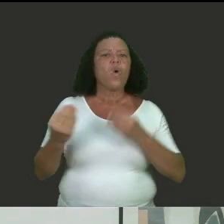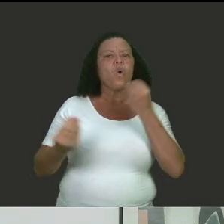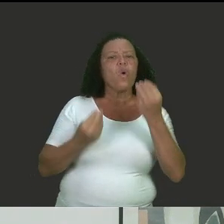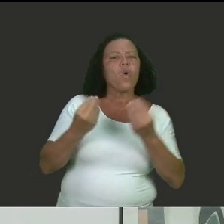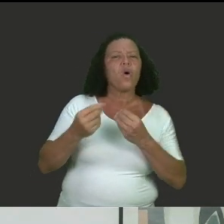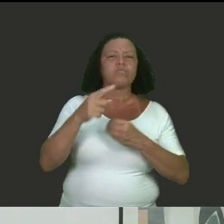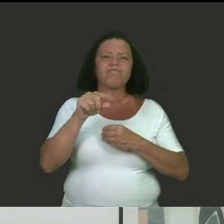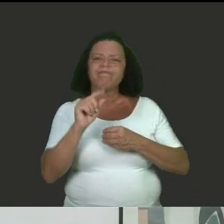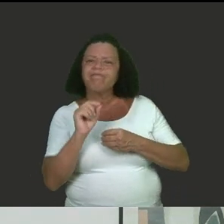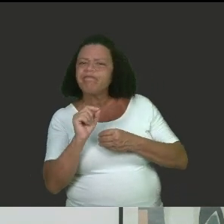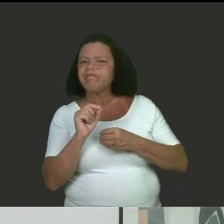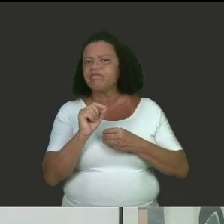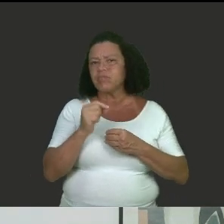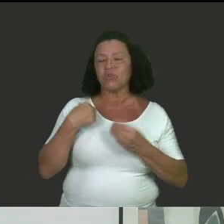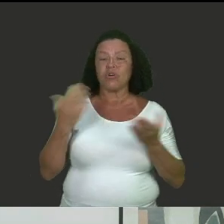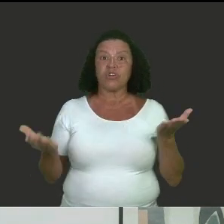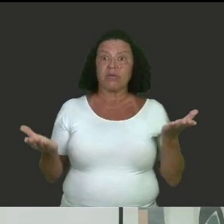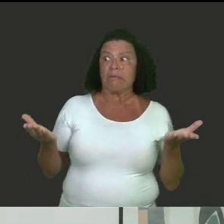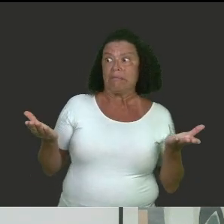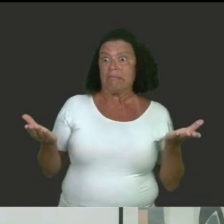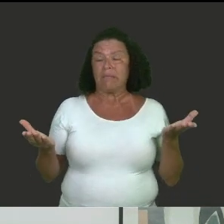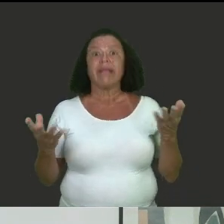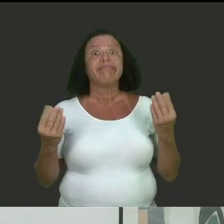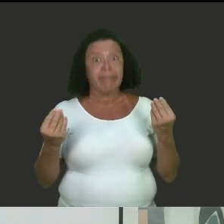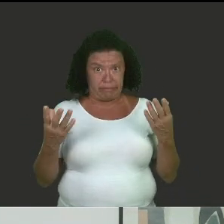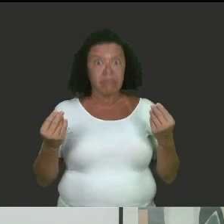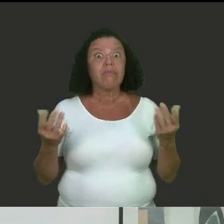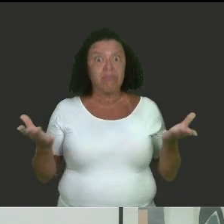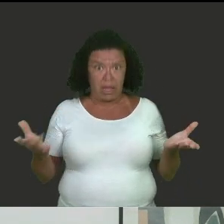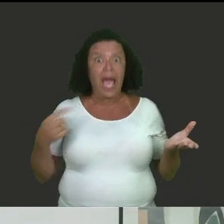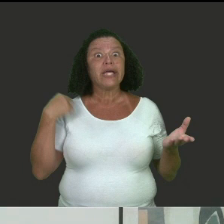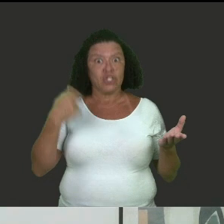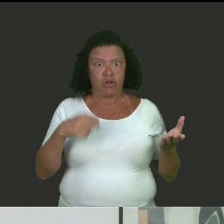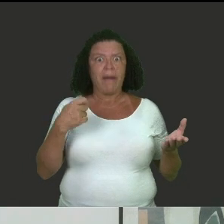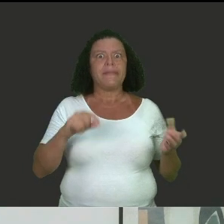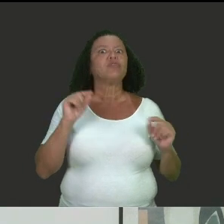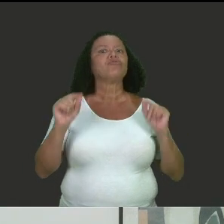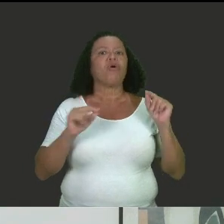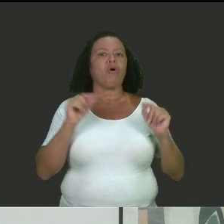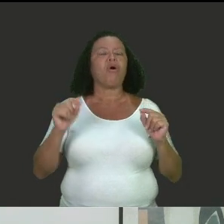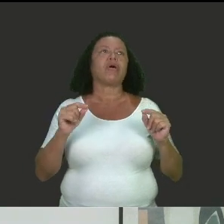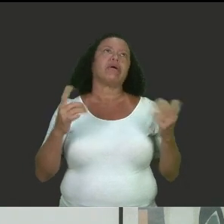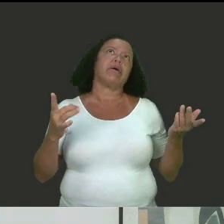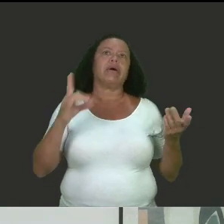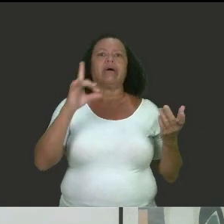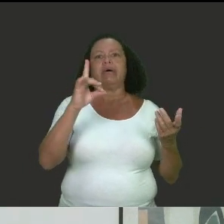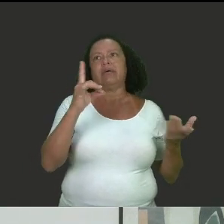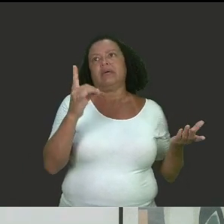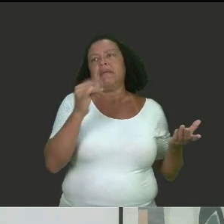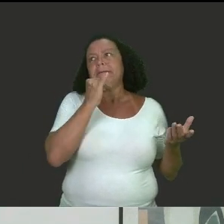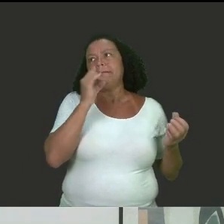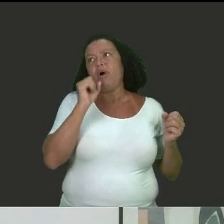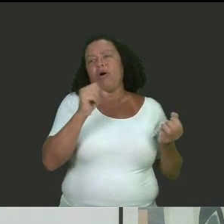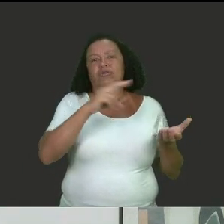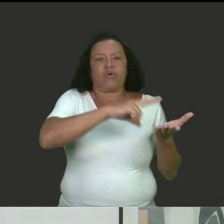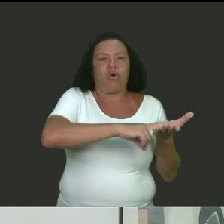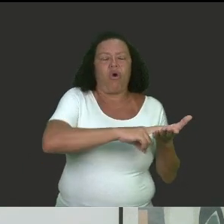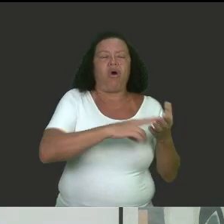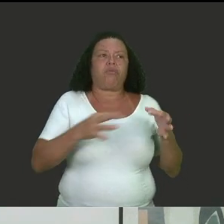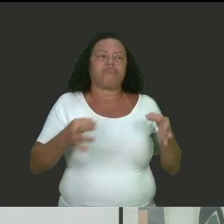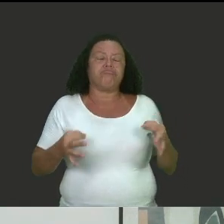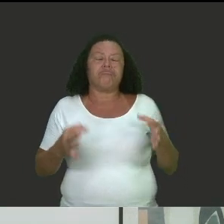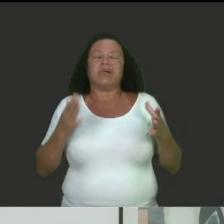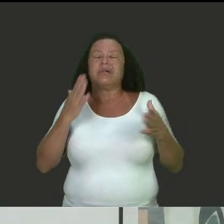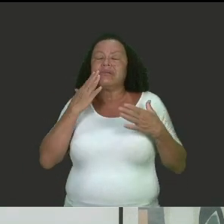nossos desequilíbrios são tantos que muitas vezes a gente precisa ficar num leito de dor por anos meditando sobre a